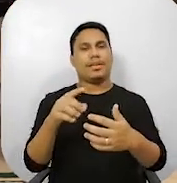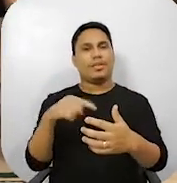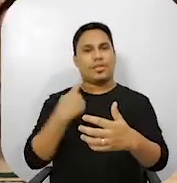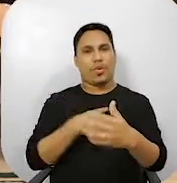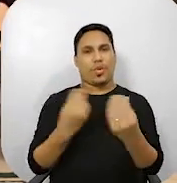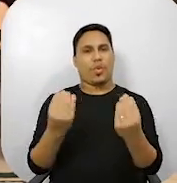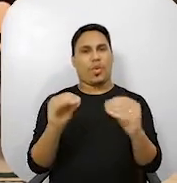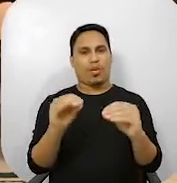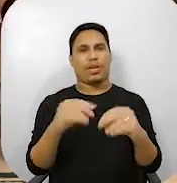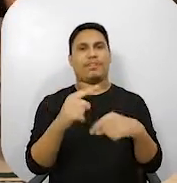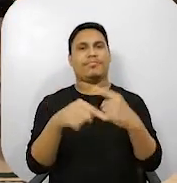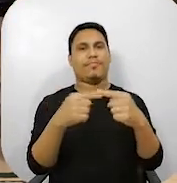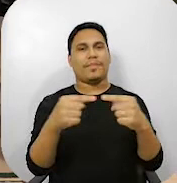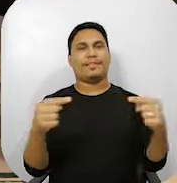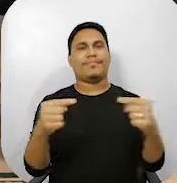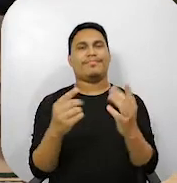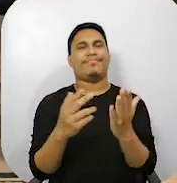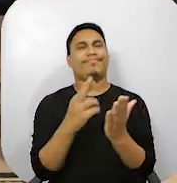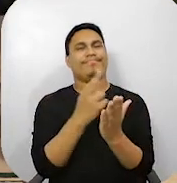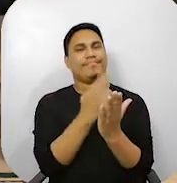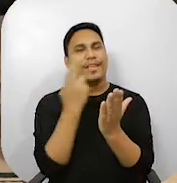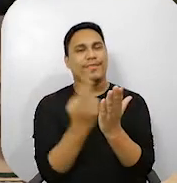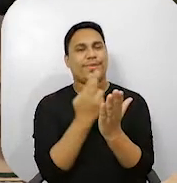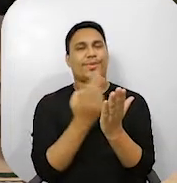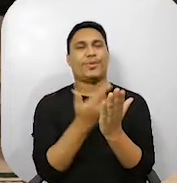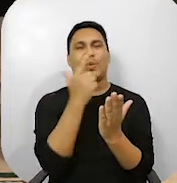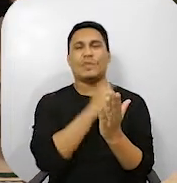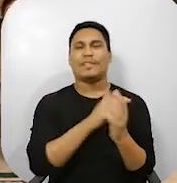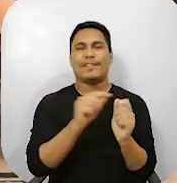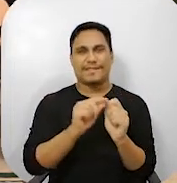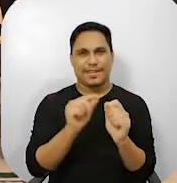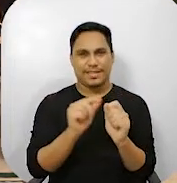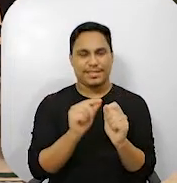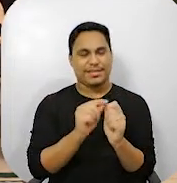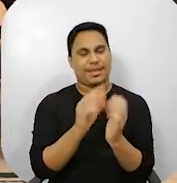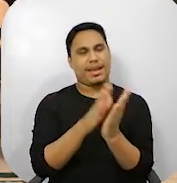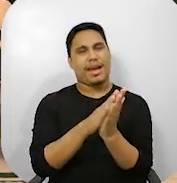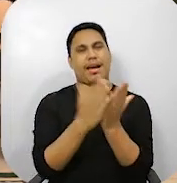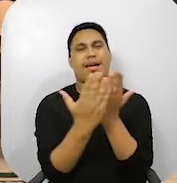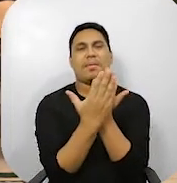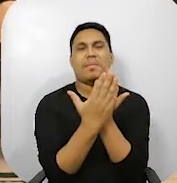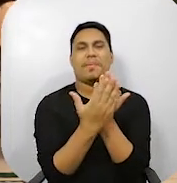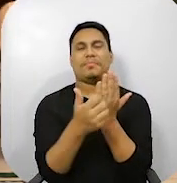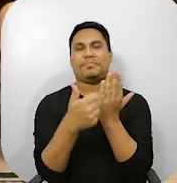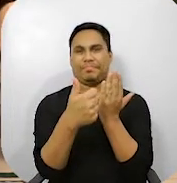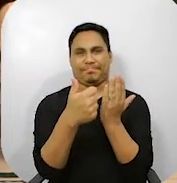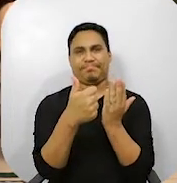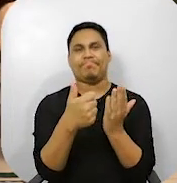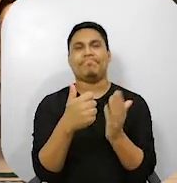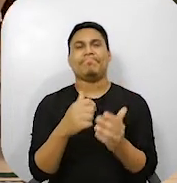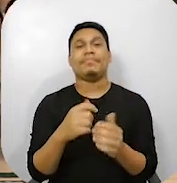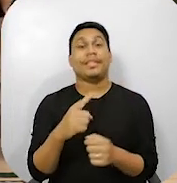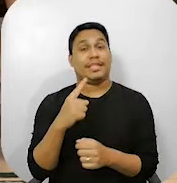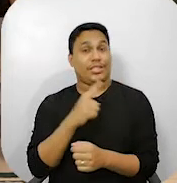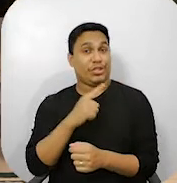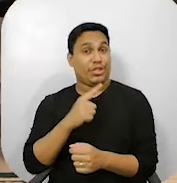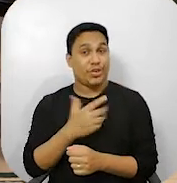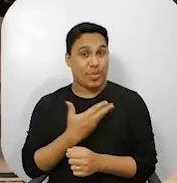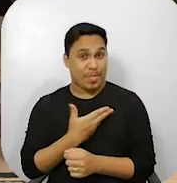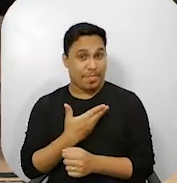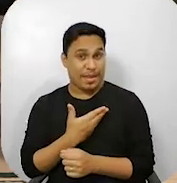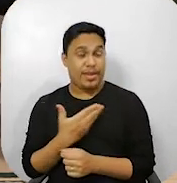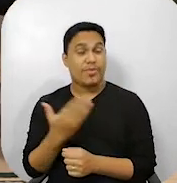a gente conseguiu um amigo que ele trabalhava com essa área de máquina de